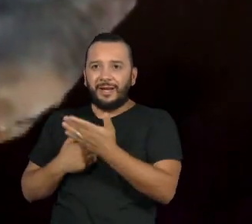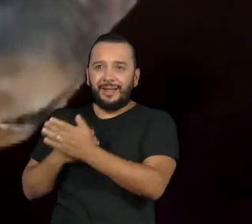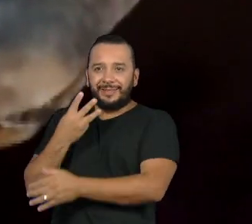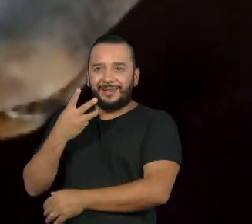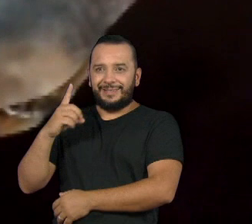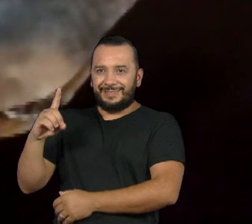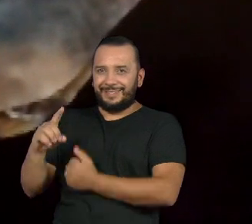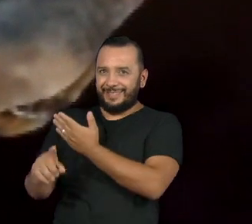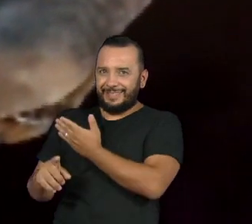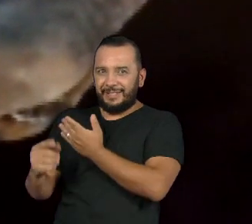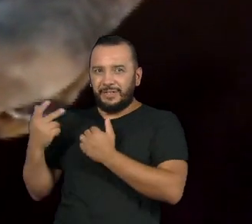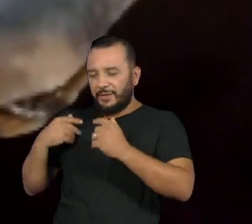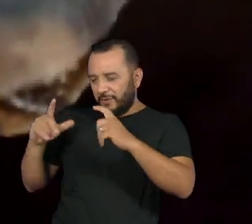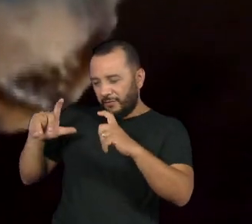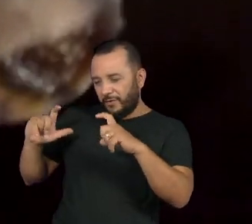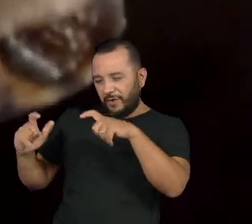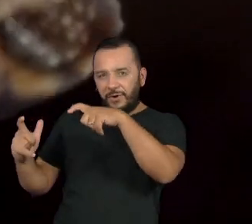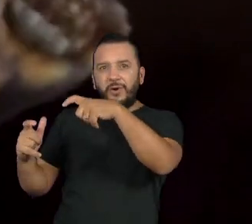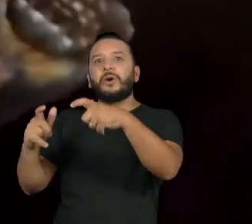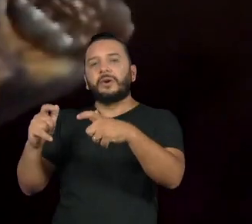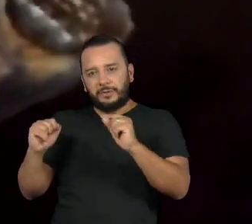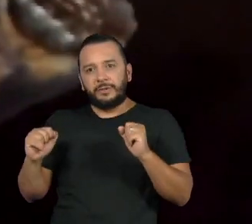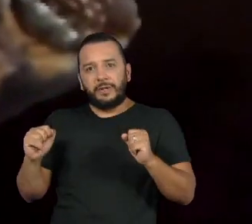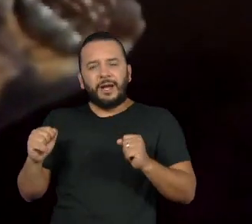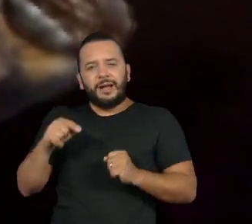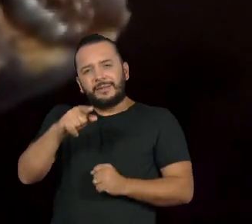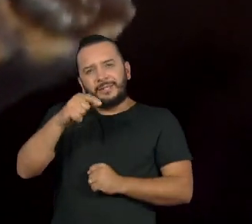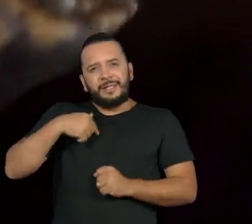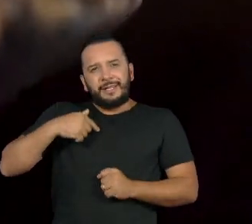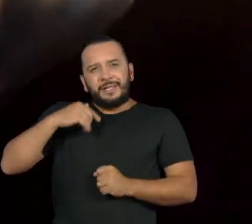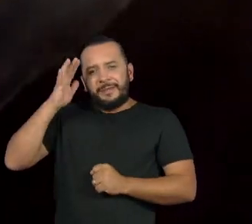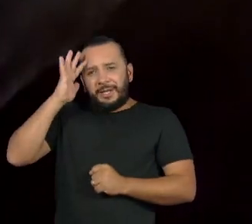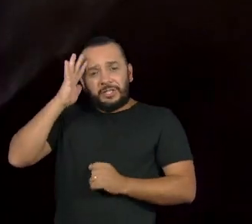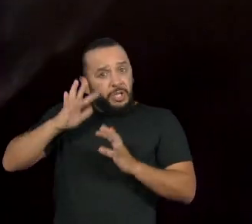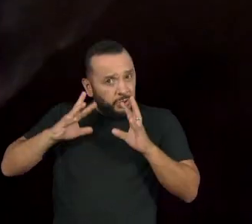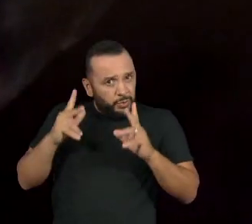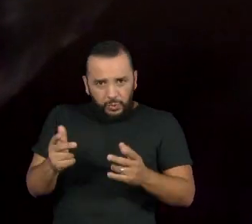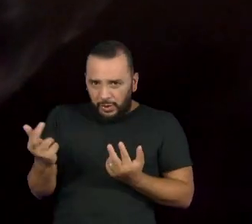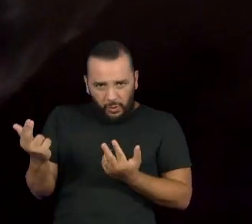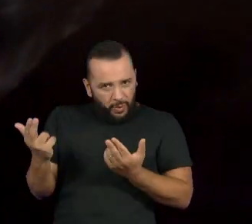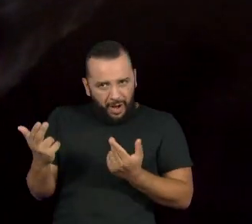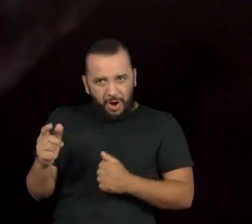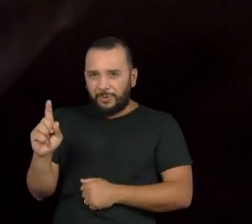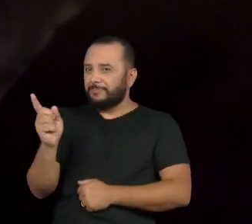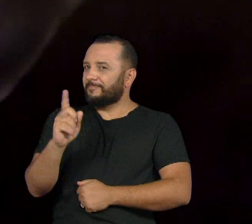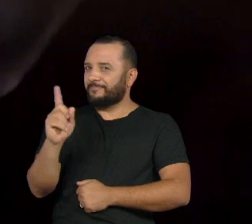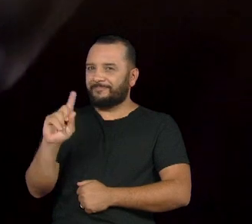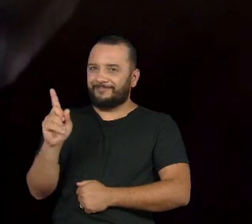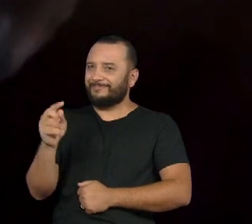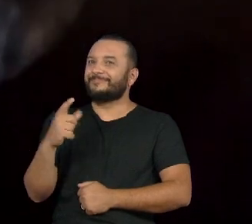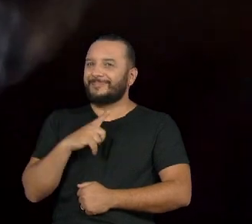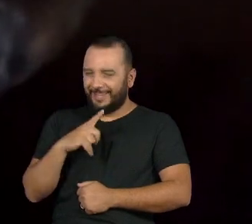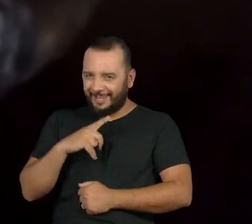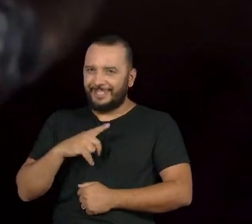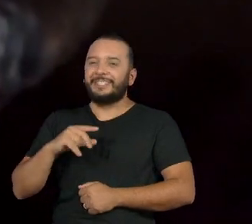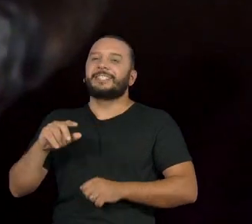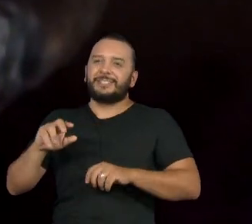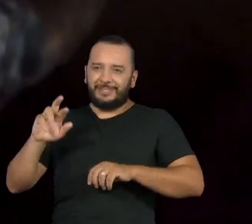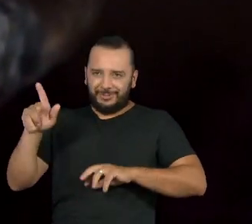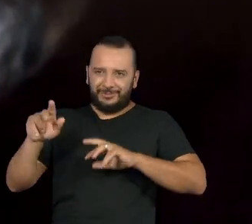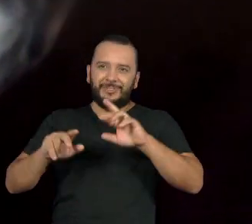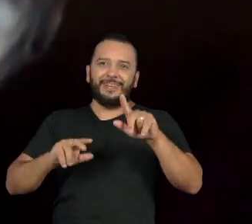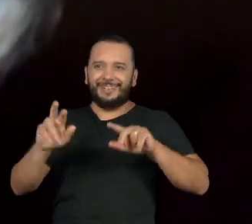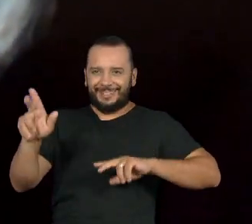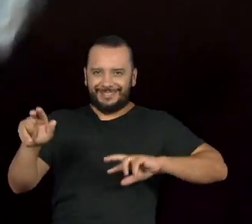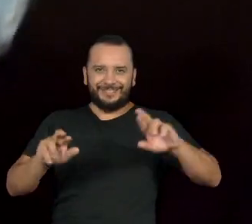3D através de fotografias. E muita gente imagina que os cascos são todos iguais dos jabutis, mas tem diferenças